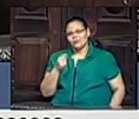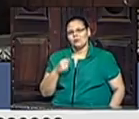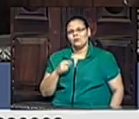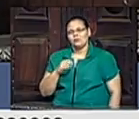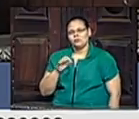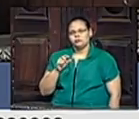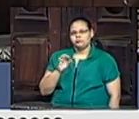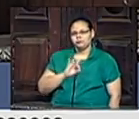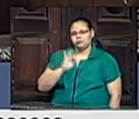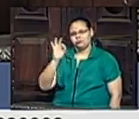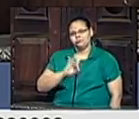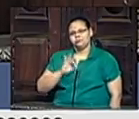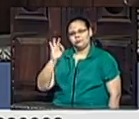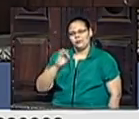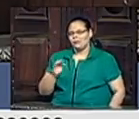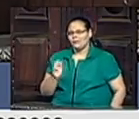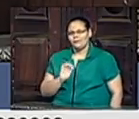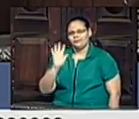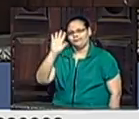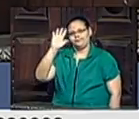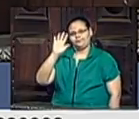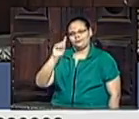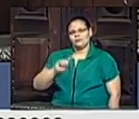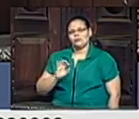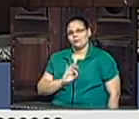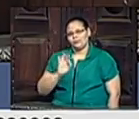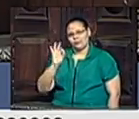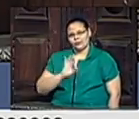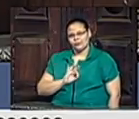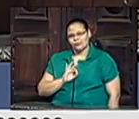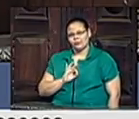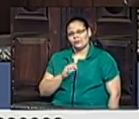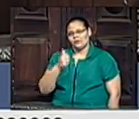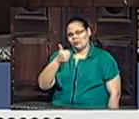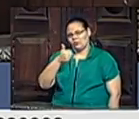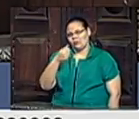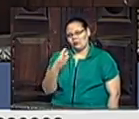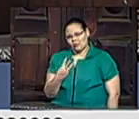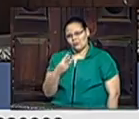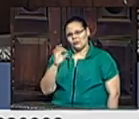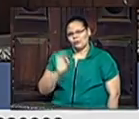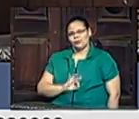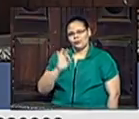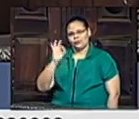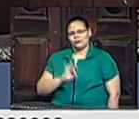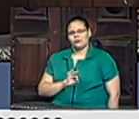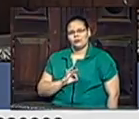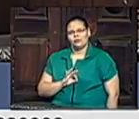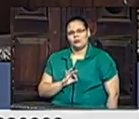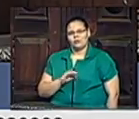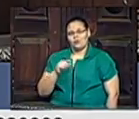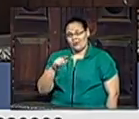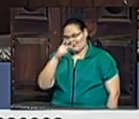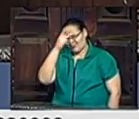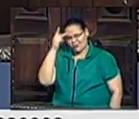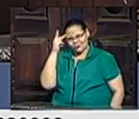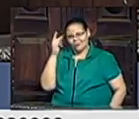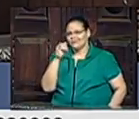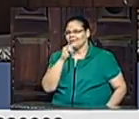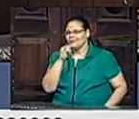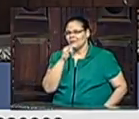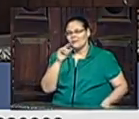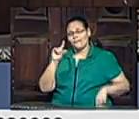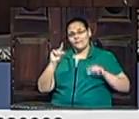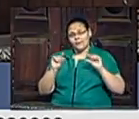a um valor muito grande, um percentual que pode superar 13% de reajuste, a quem consome menos, a quem consome de